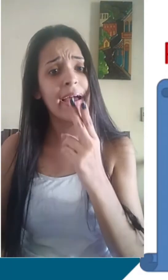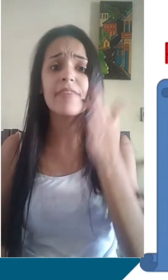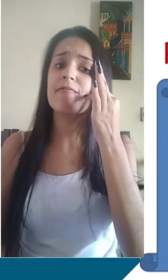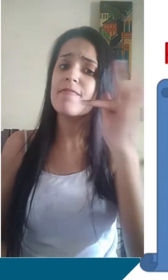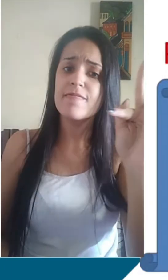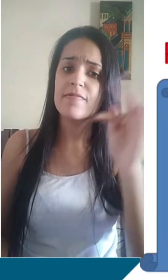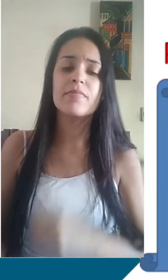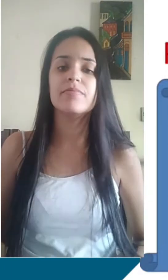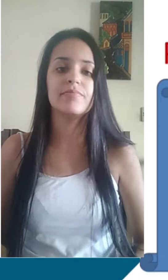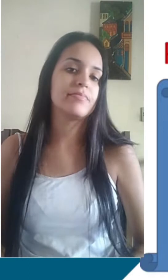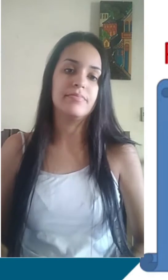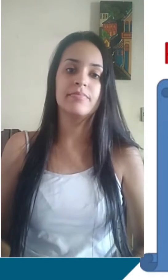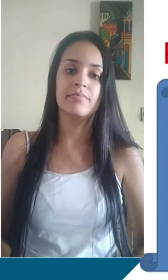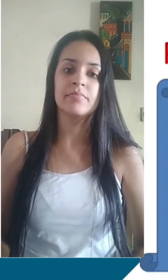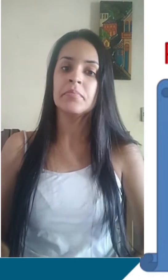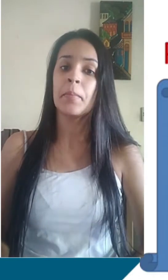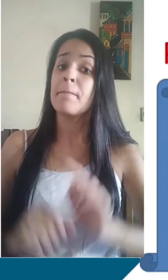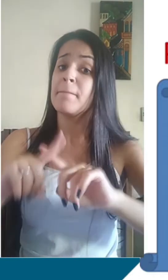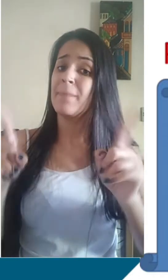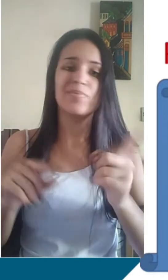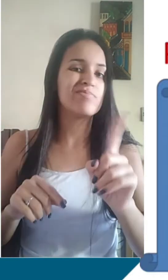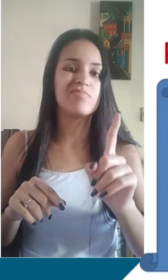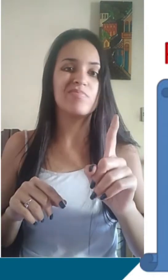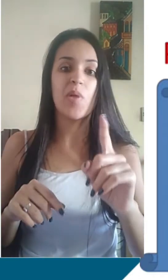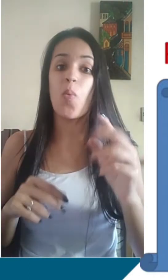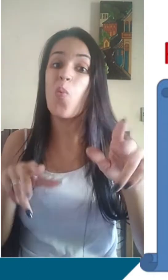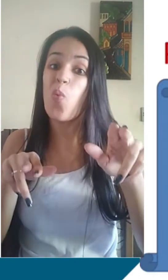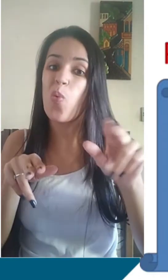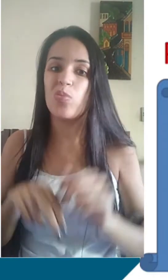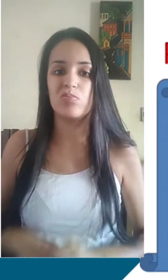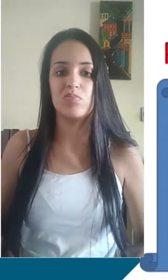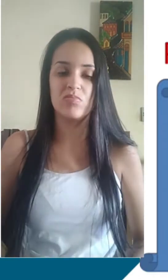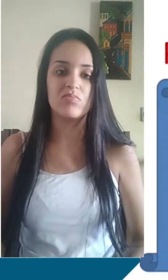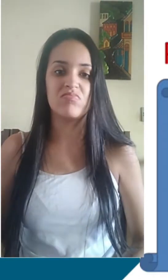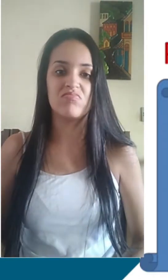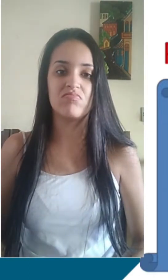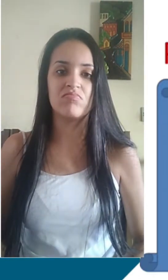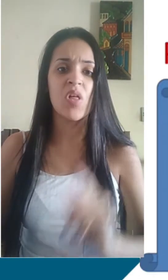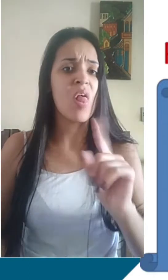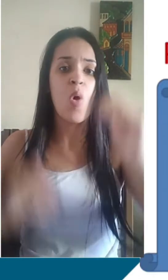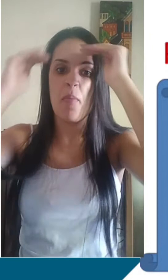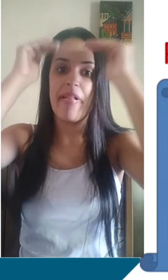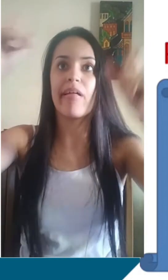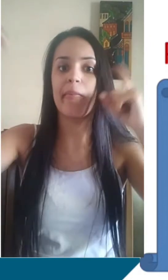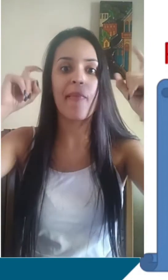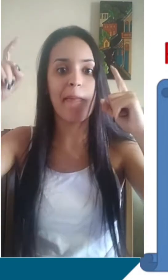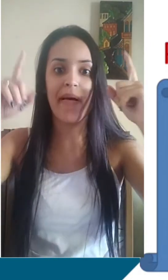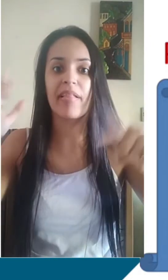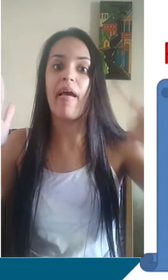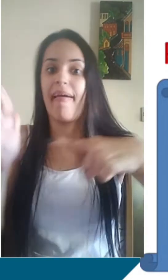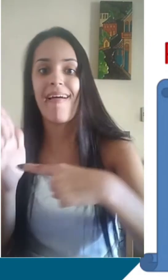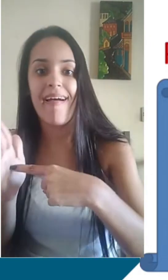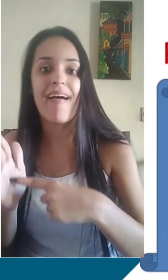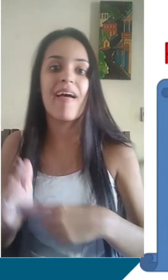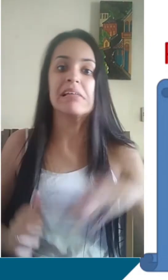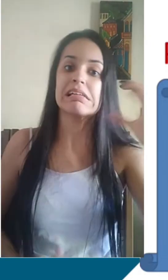francês, não é uma exata reprodução dele, pois não obedece à mesma preocupação de objetividade, de